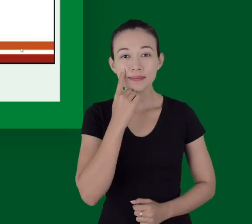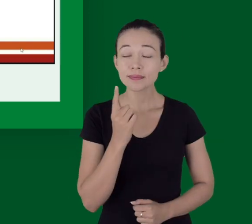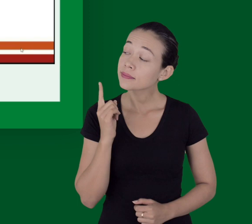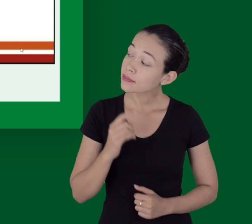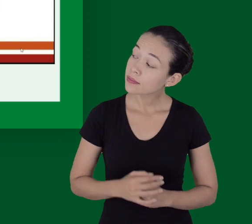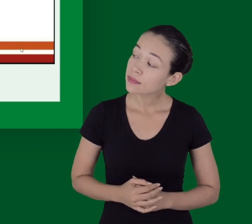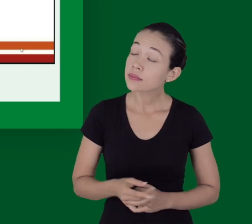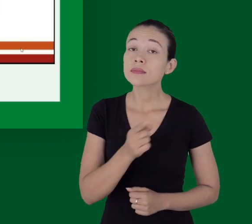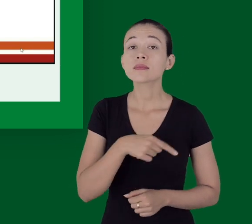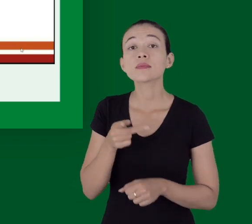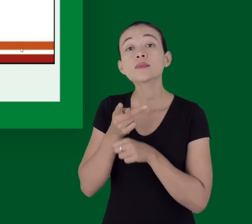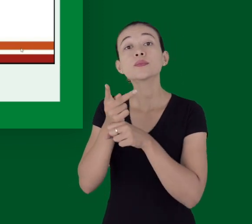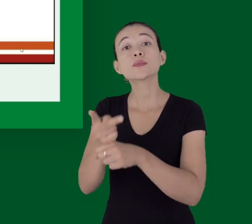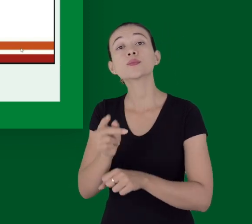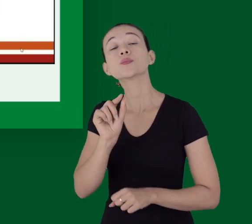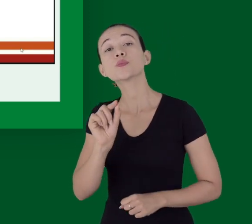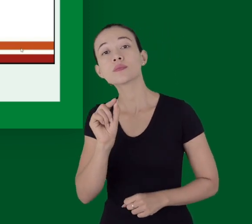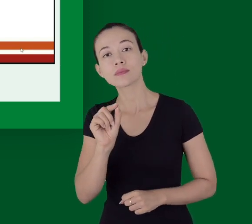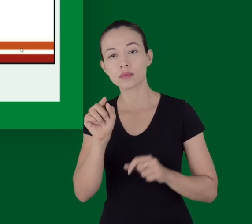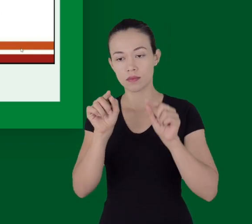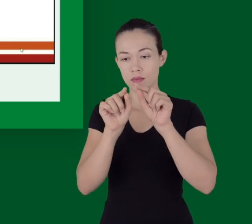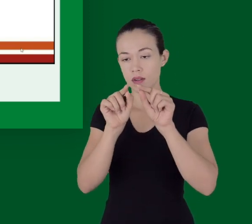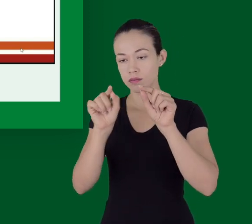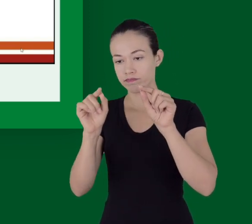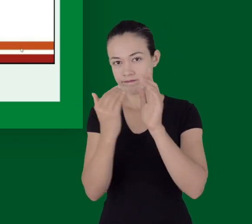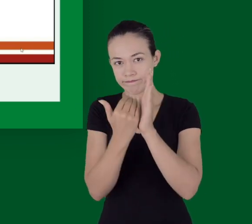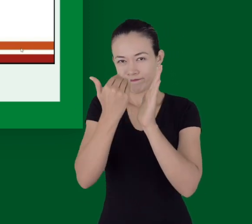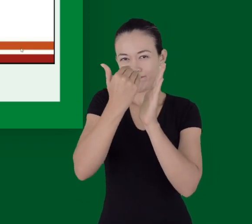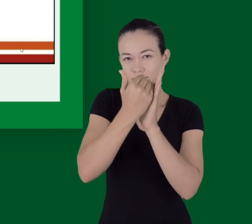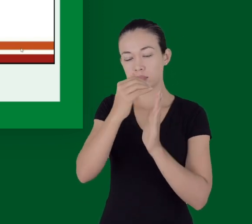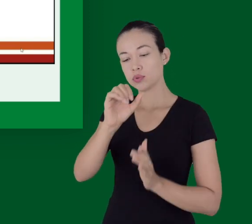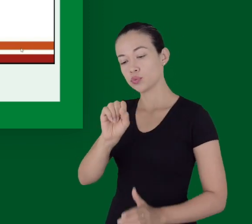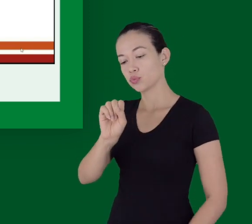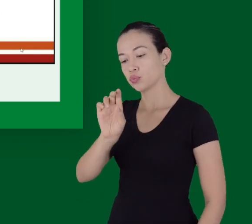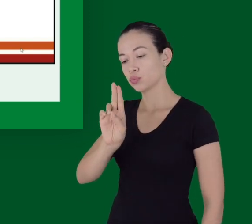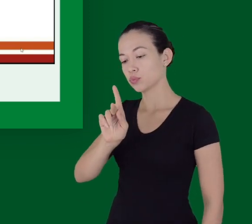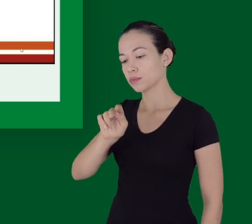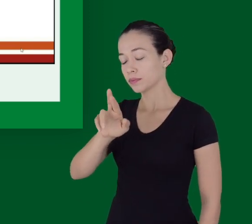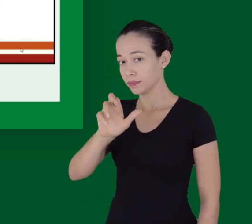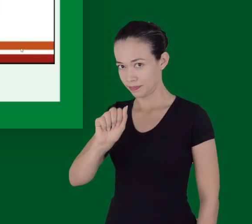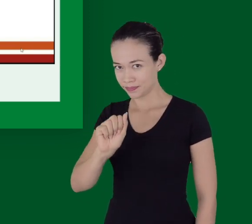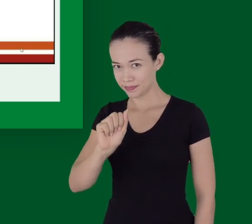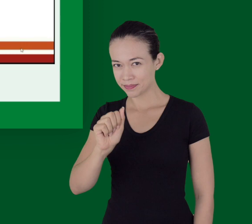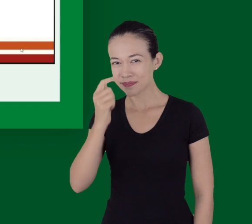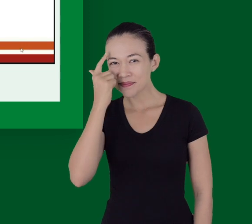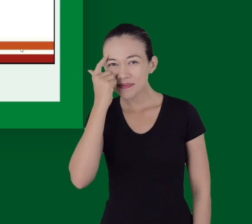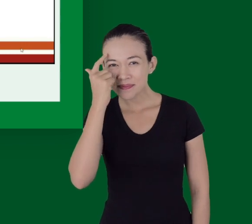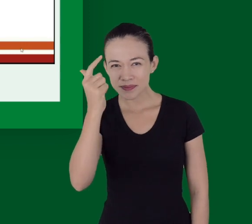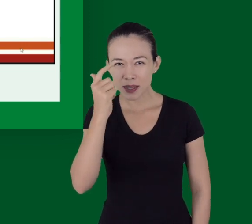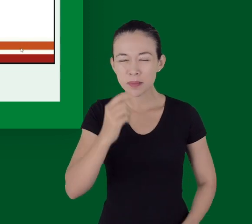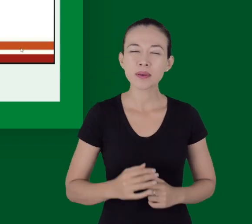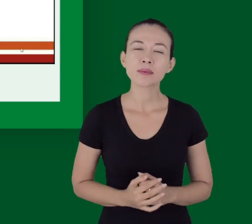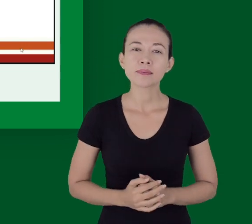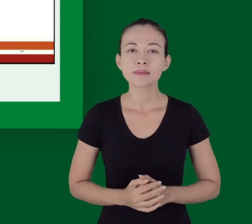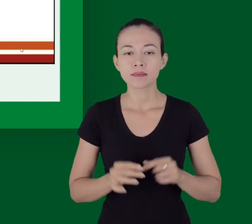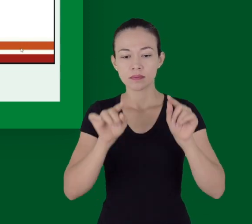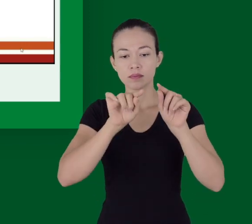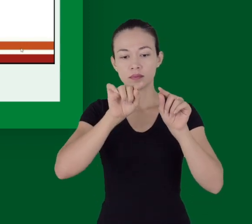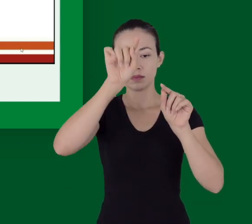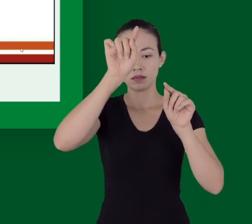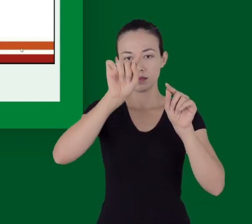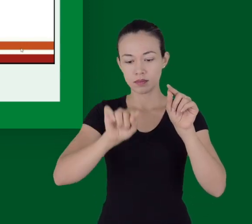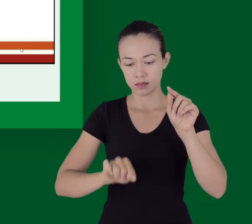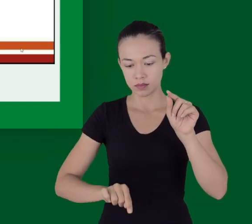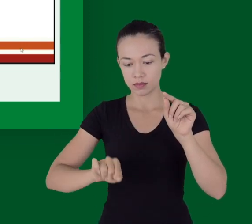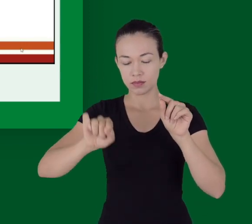É um eletro que a gente precisa procurar o supra, certo? Que eu falei antes. Então, esse eletro tem supra? Você vai olhar ali